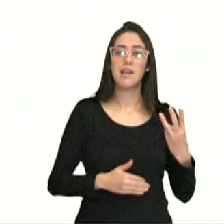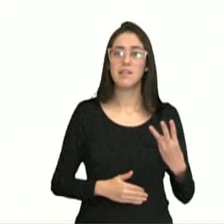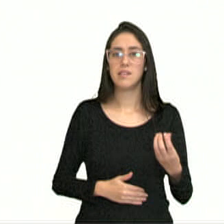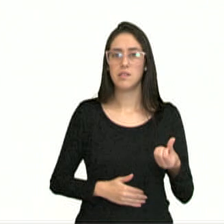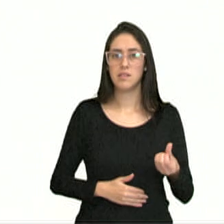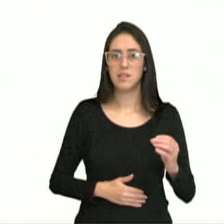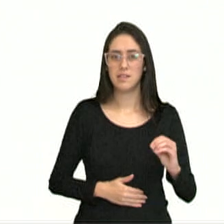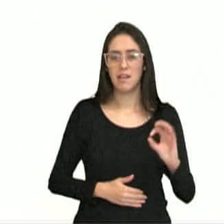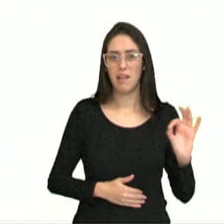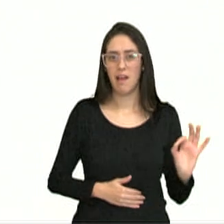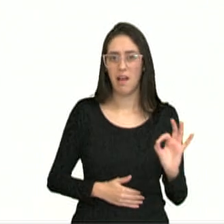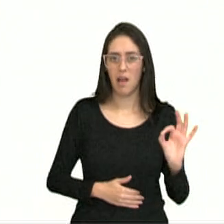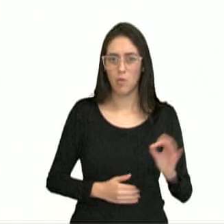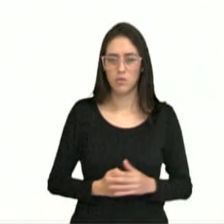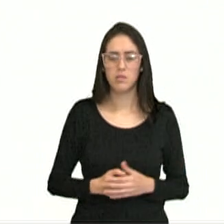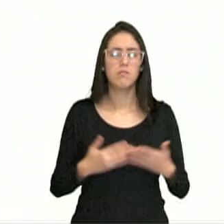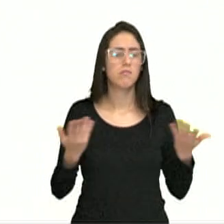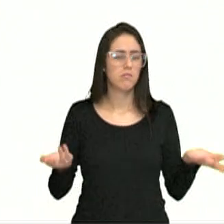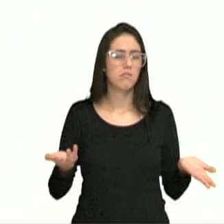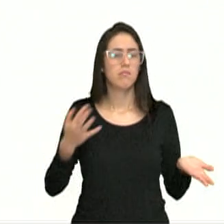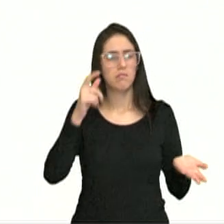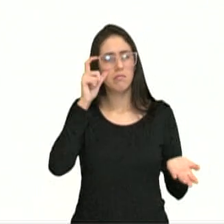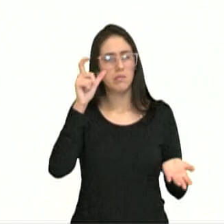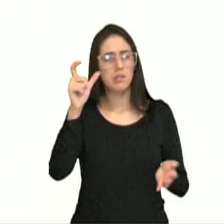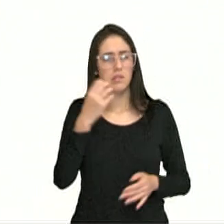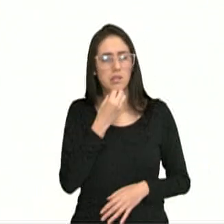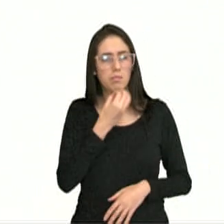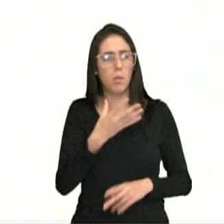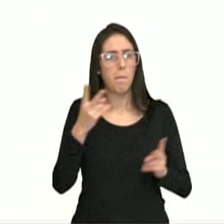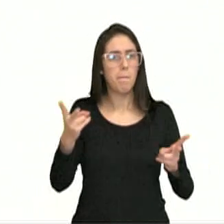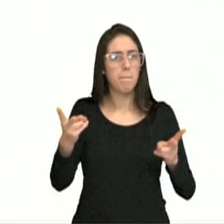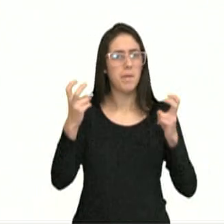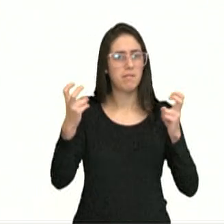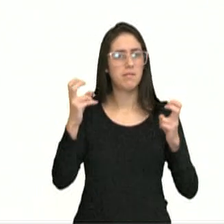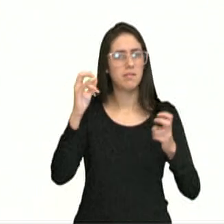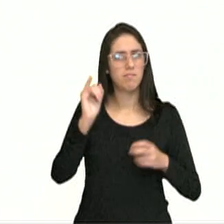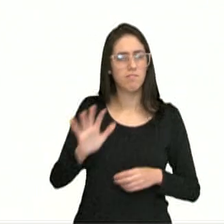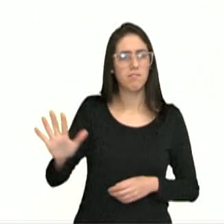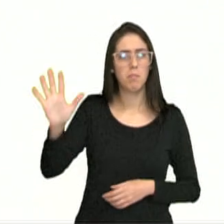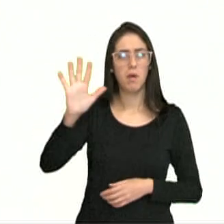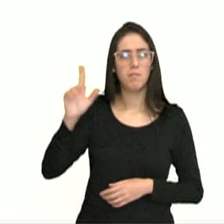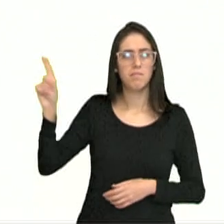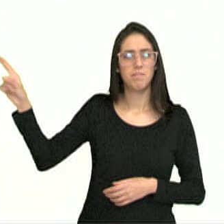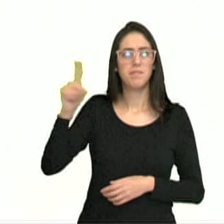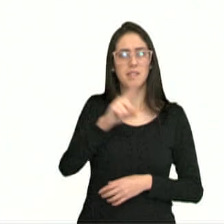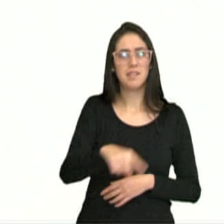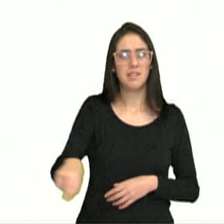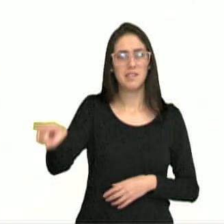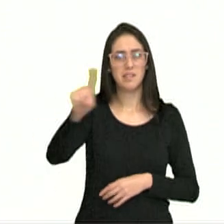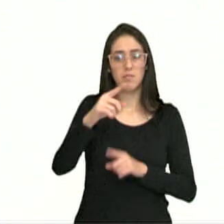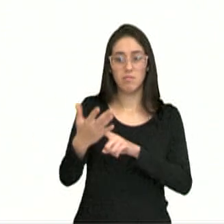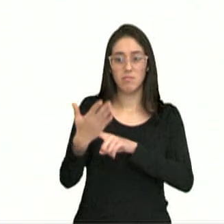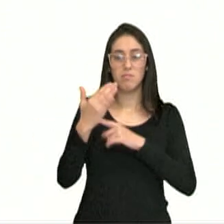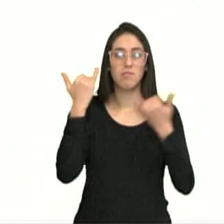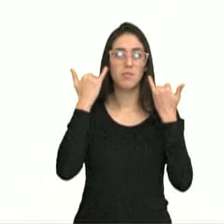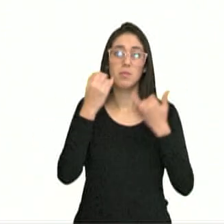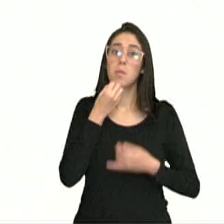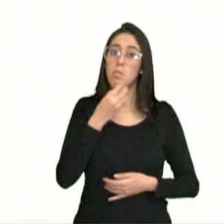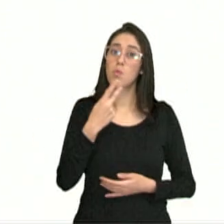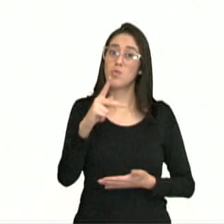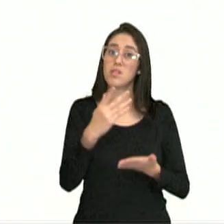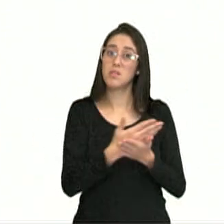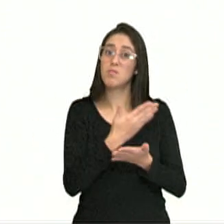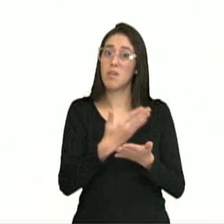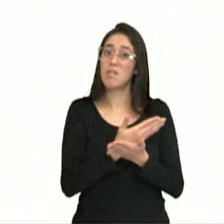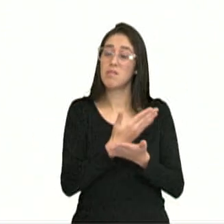360 graus. Então, é bem interessante você ter este círculo aí no seu caderno, que ele vai te